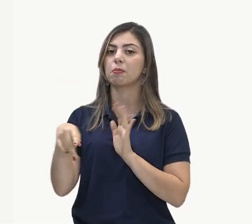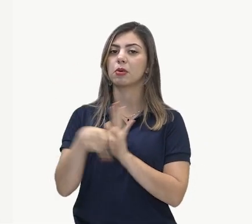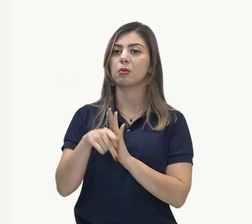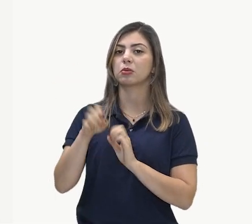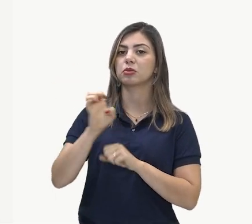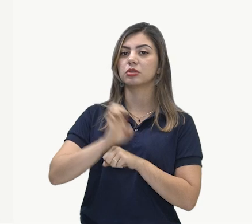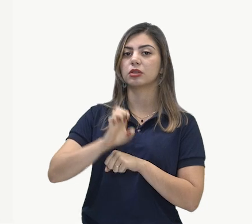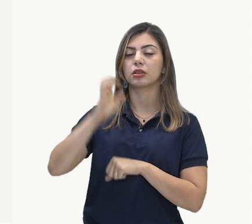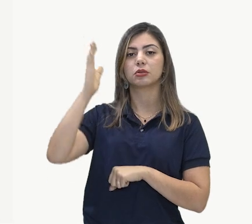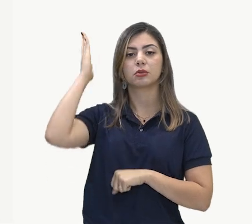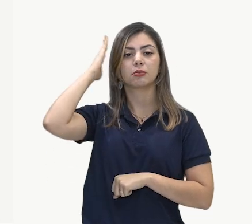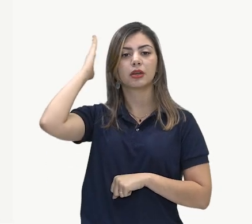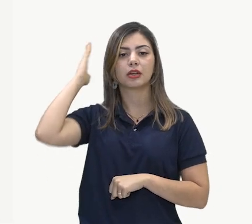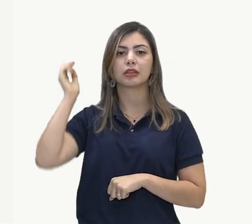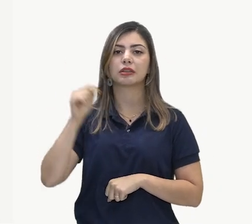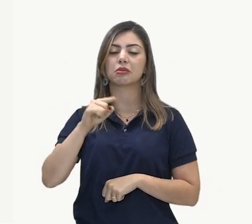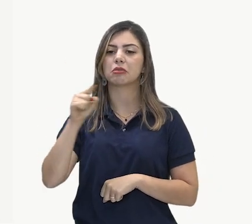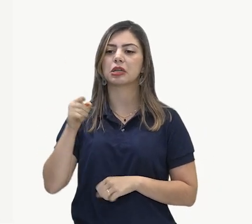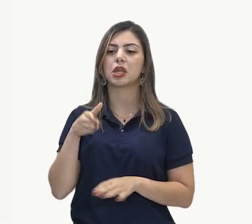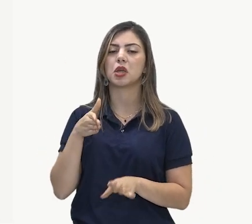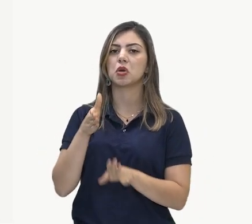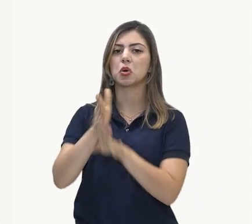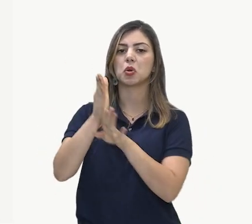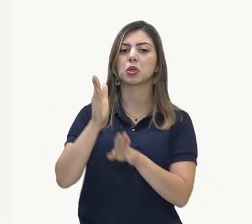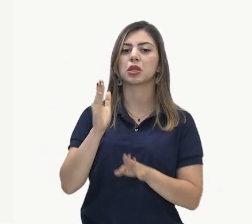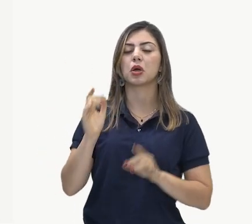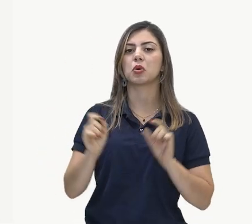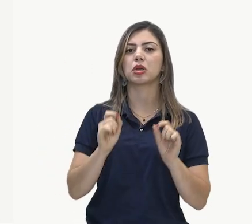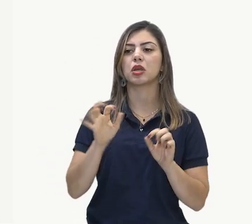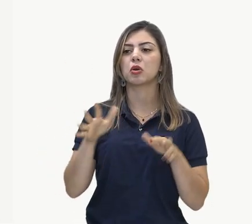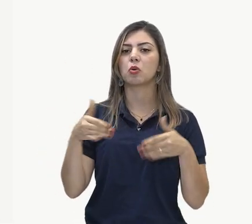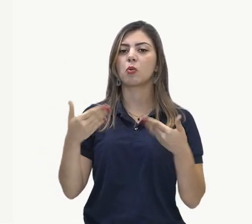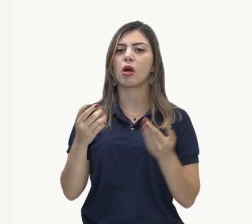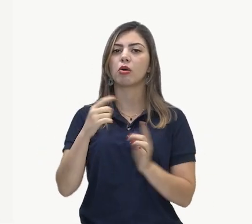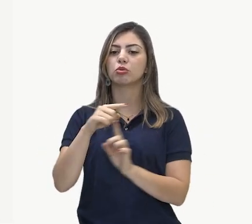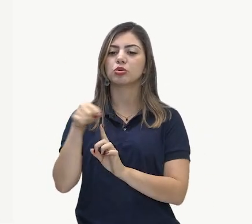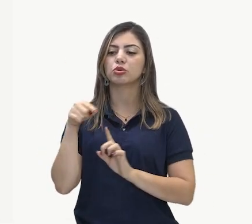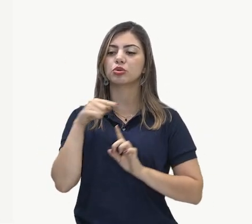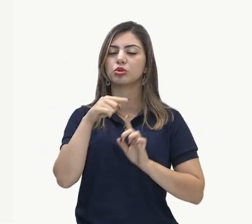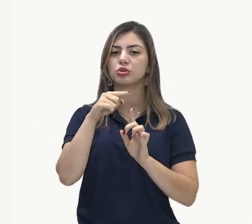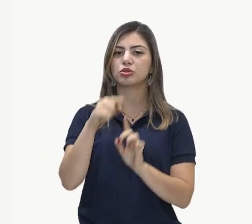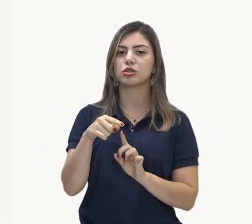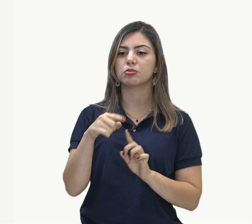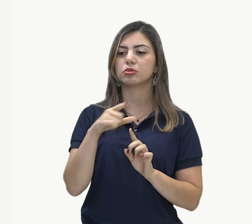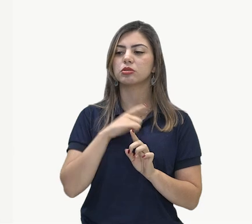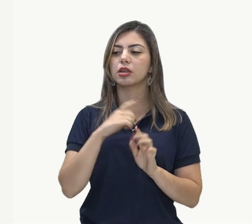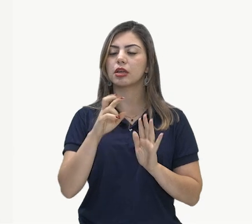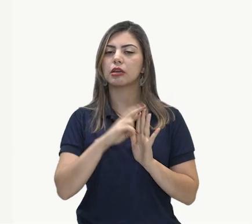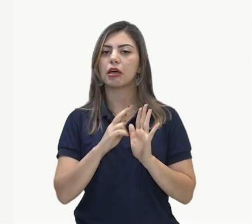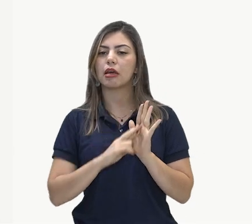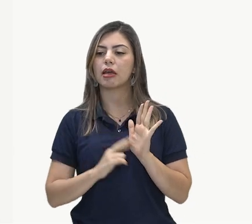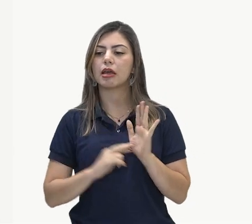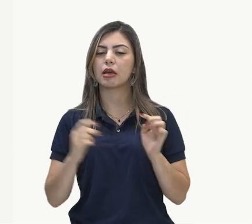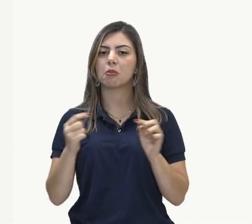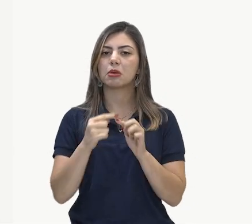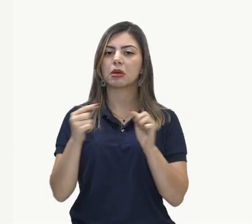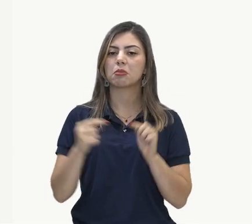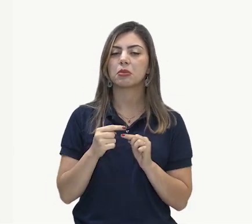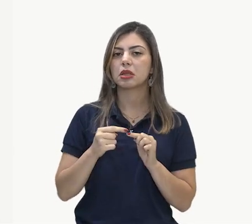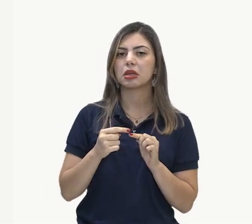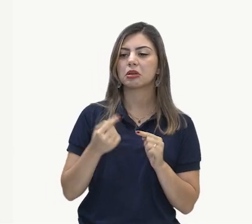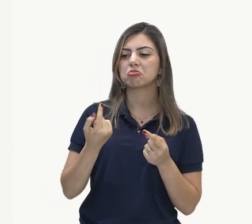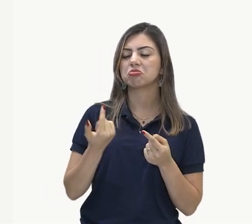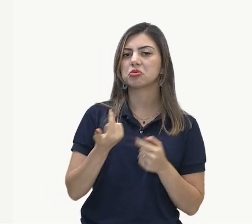para eles não conseguiram identificar nenhum tipo de licenciamento em tramitação ou que tivesse